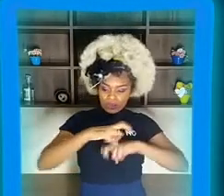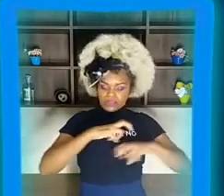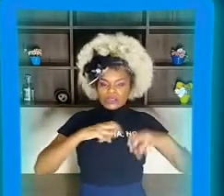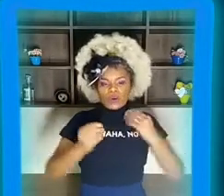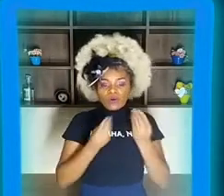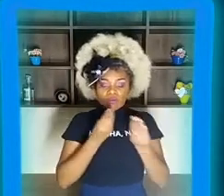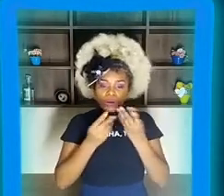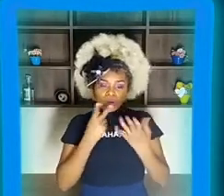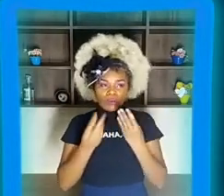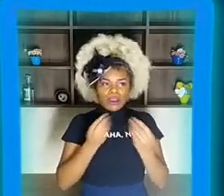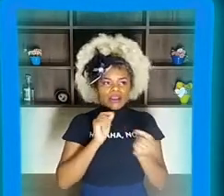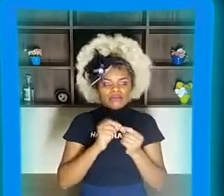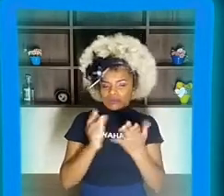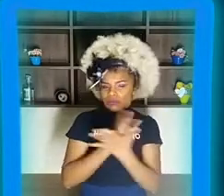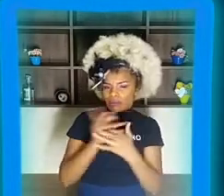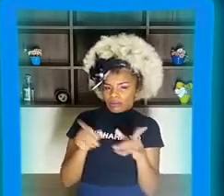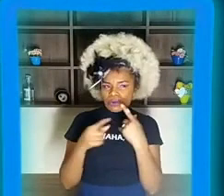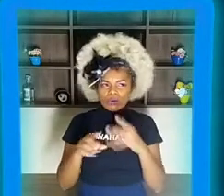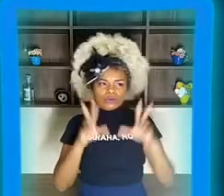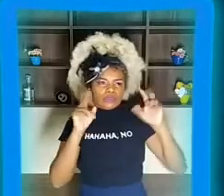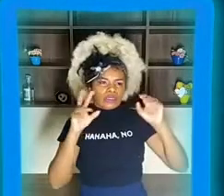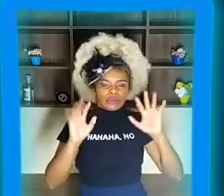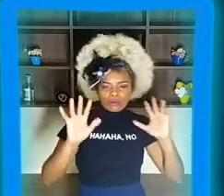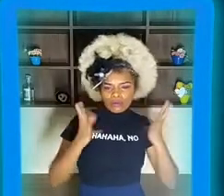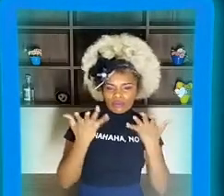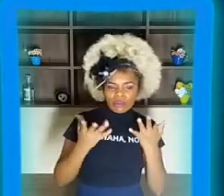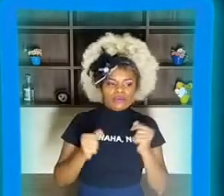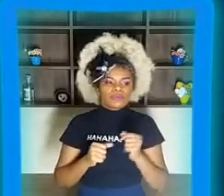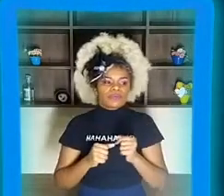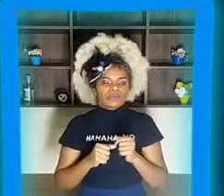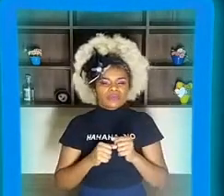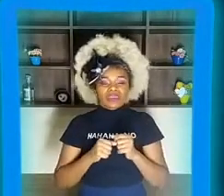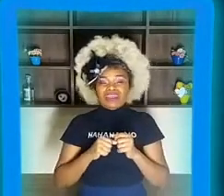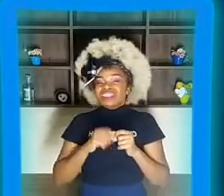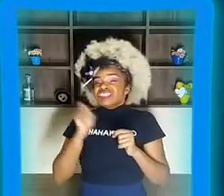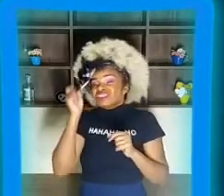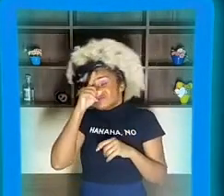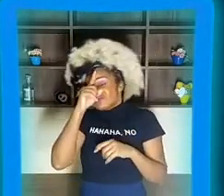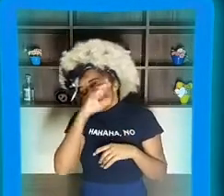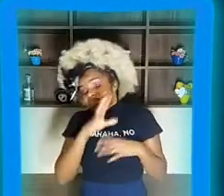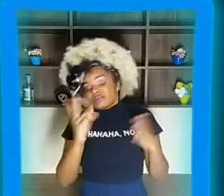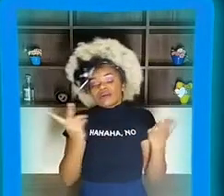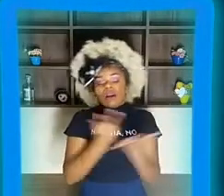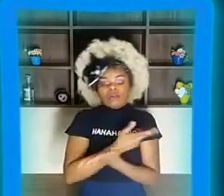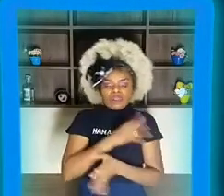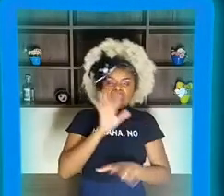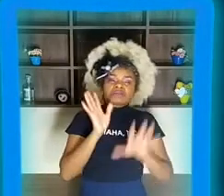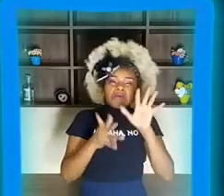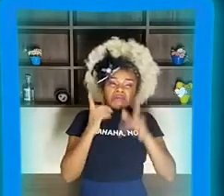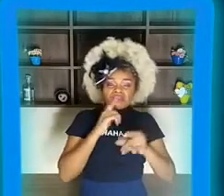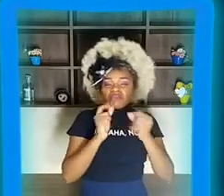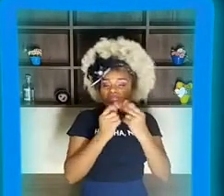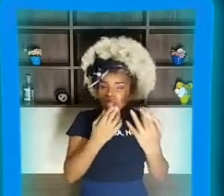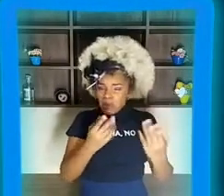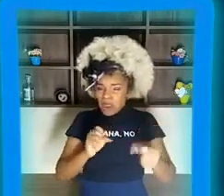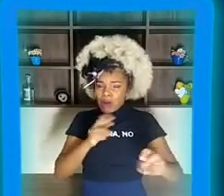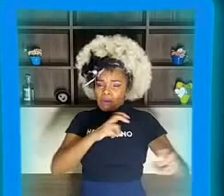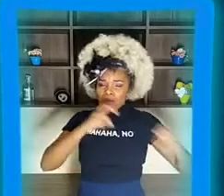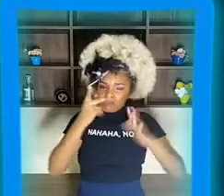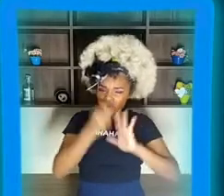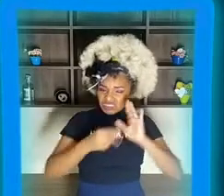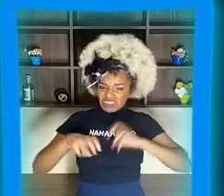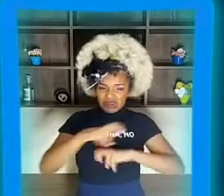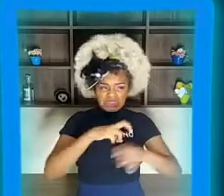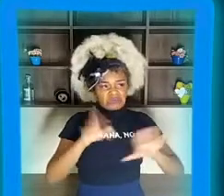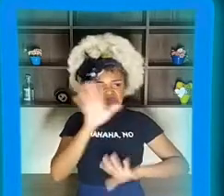comentou que ah, faz alguma música para um tema do evento e tal. Em raríssimas ocasiões já aconteceu alguma coisa assim, mas em geral